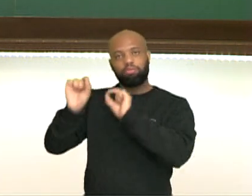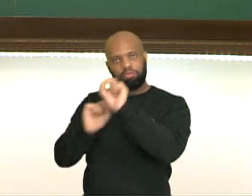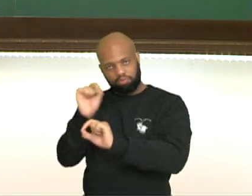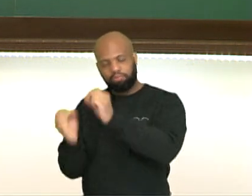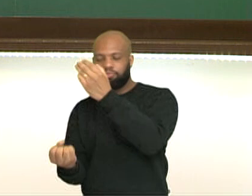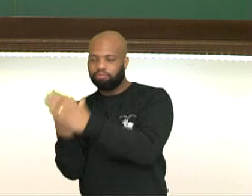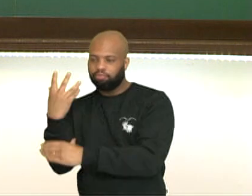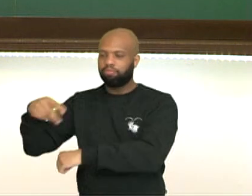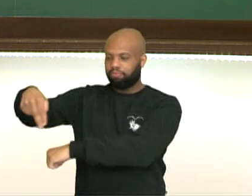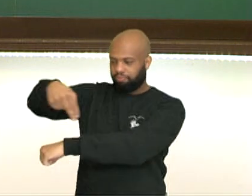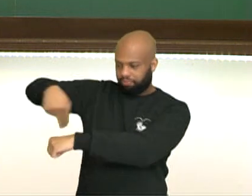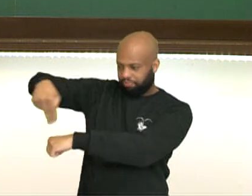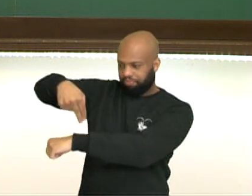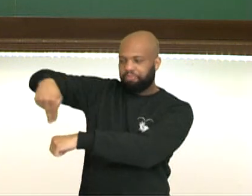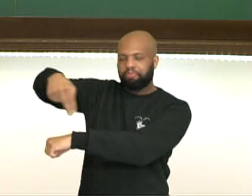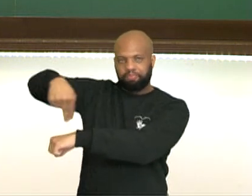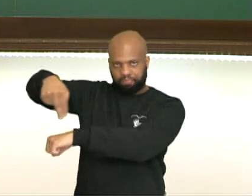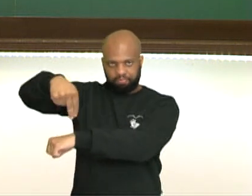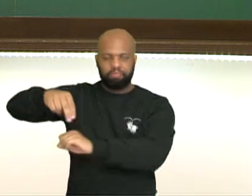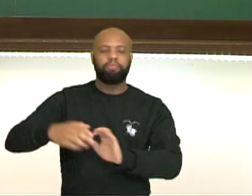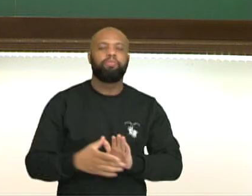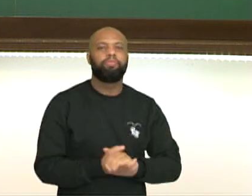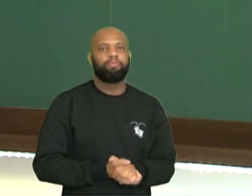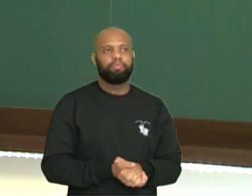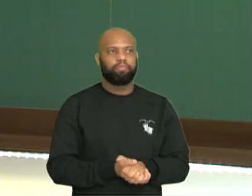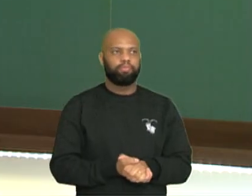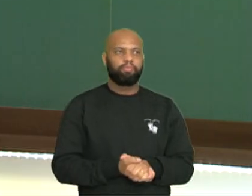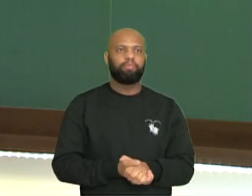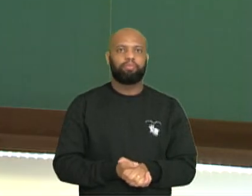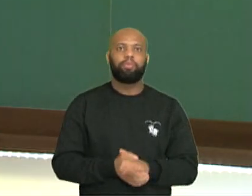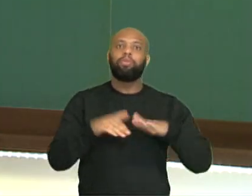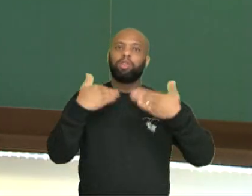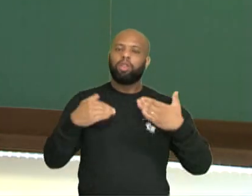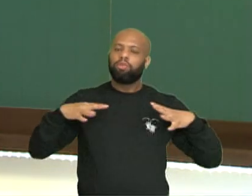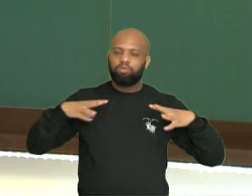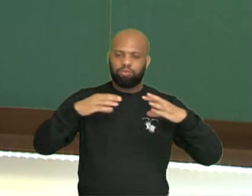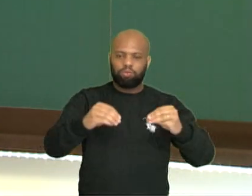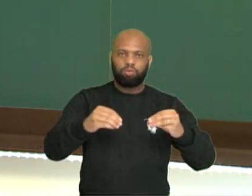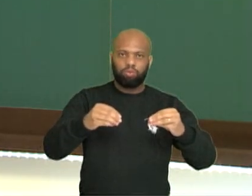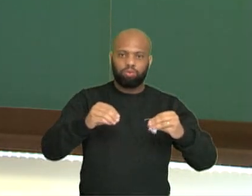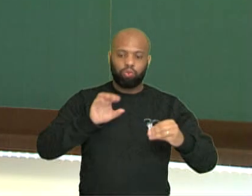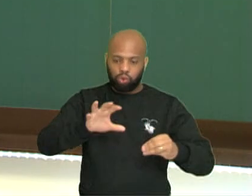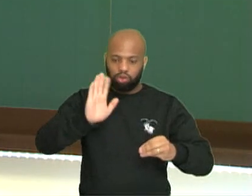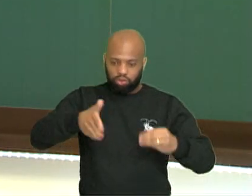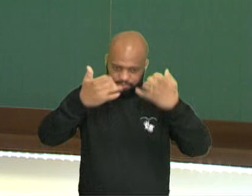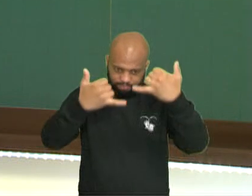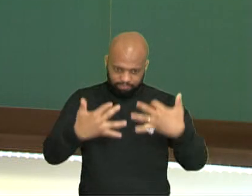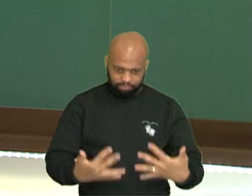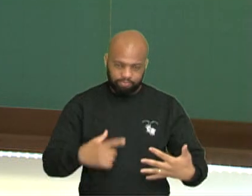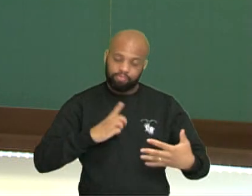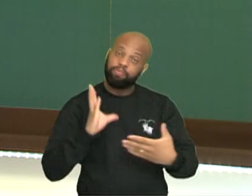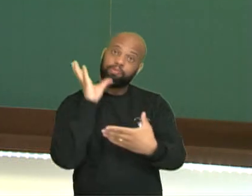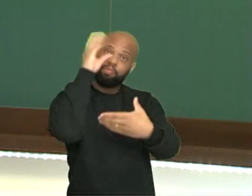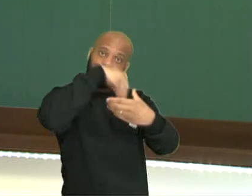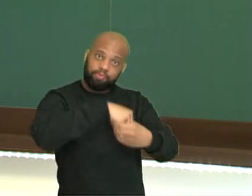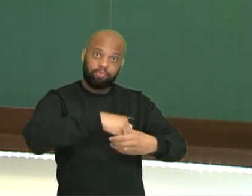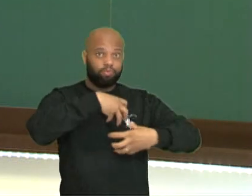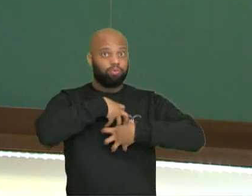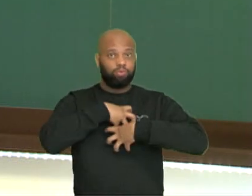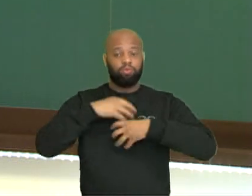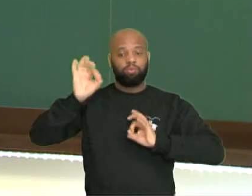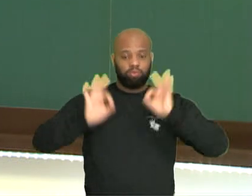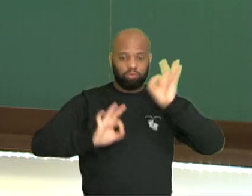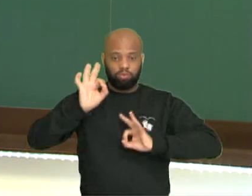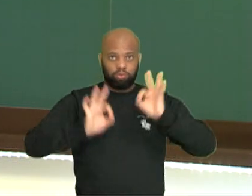que nós vamos ter, então, a nossa nação. Tudo isso dentro de uma formatação e de uma